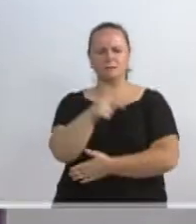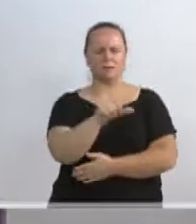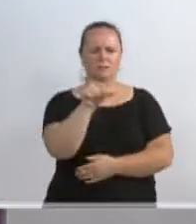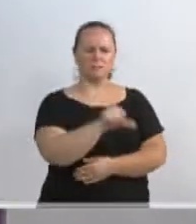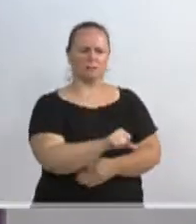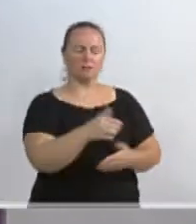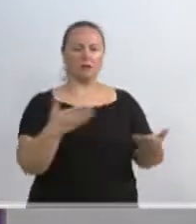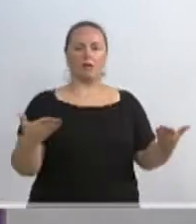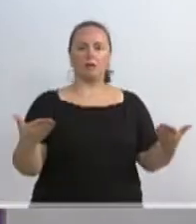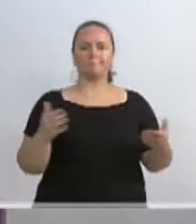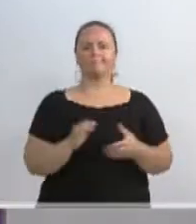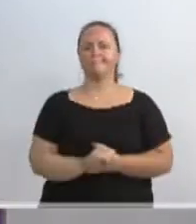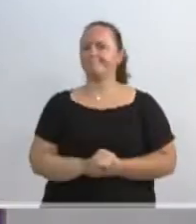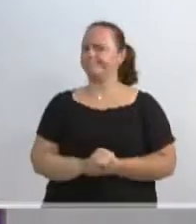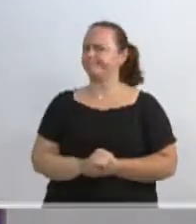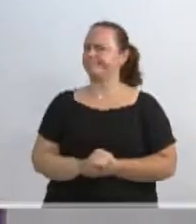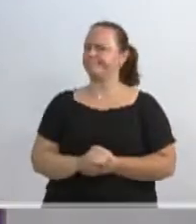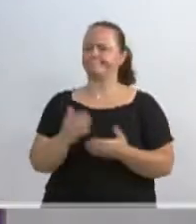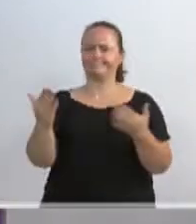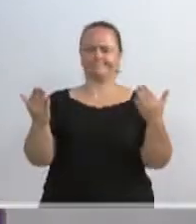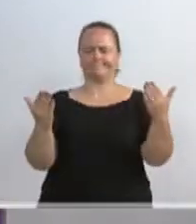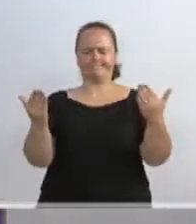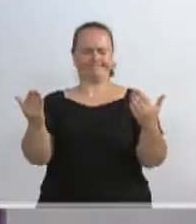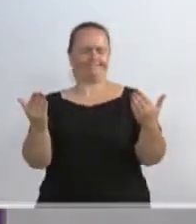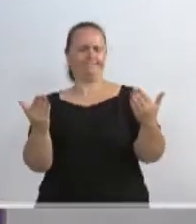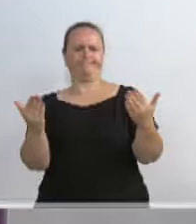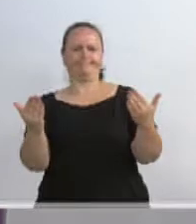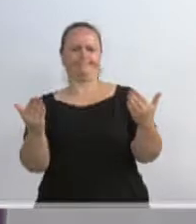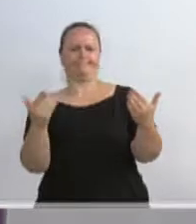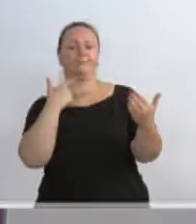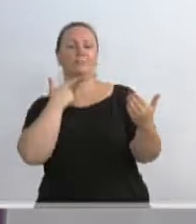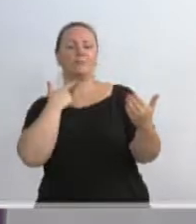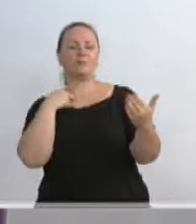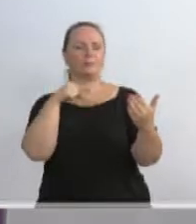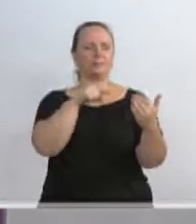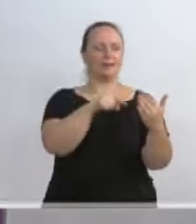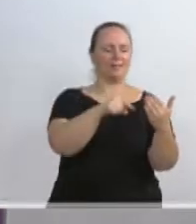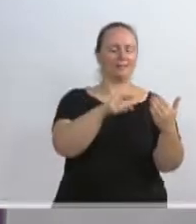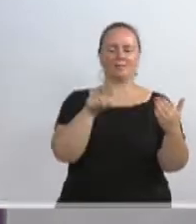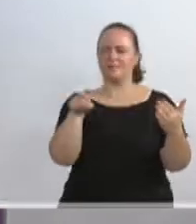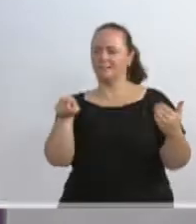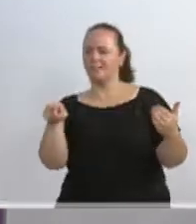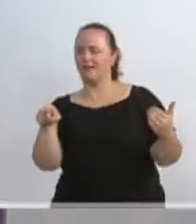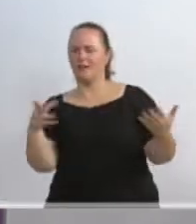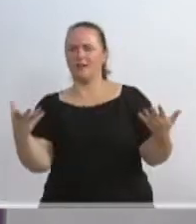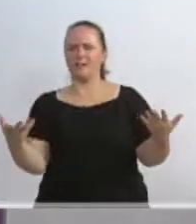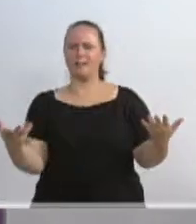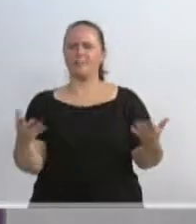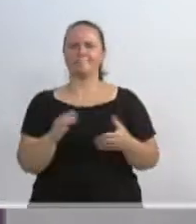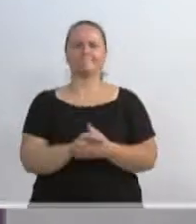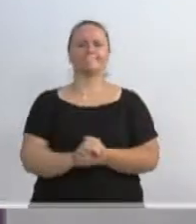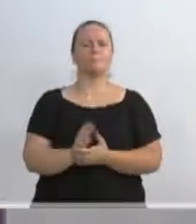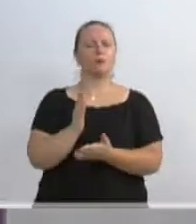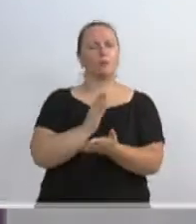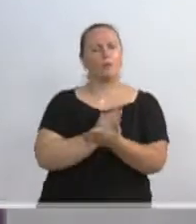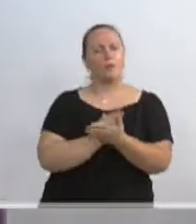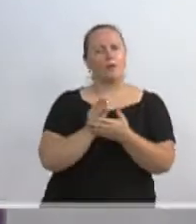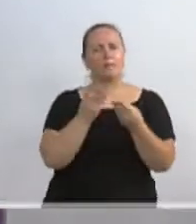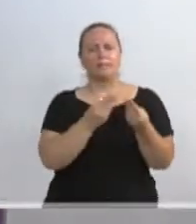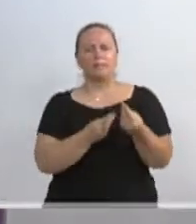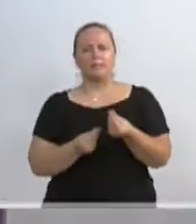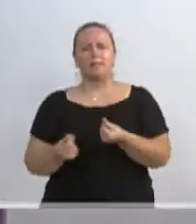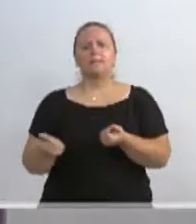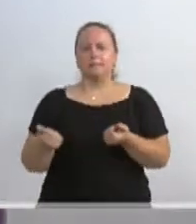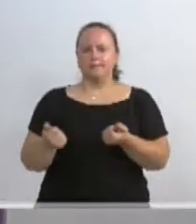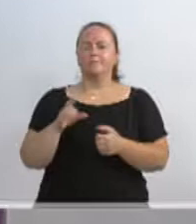começarmos analisará a a vontade de um projeto de outro começa a sensibilizar eu gostaria só de